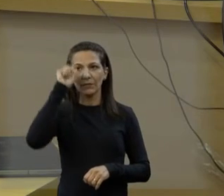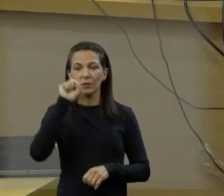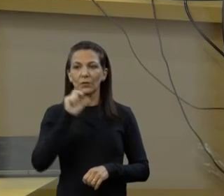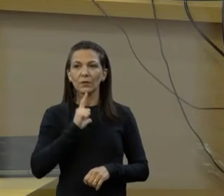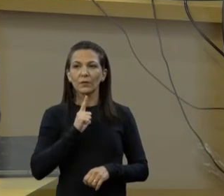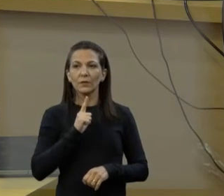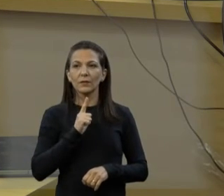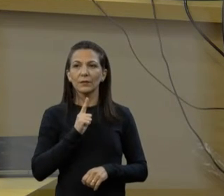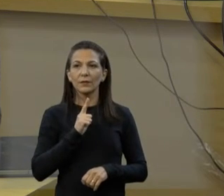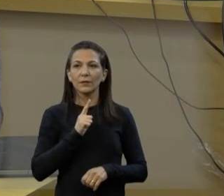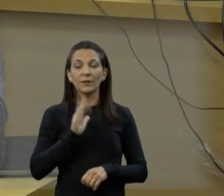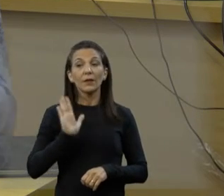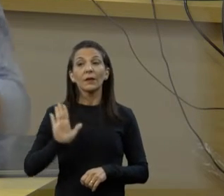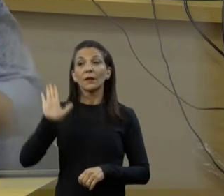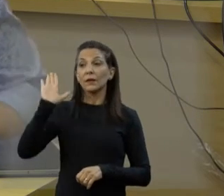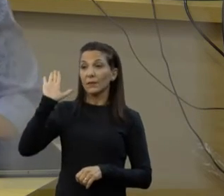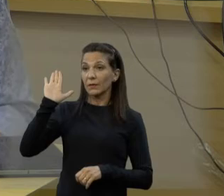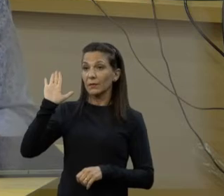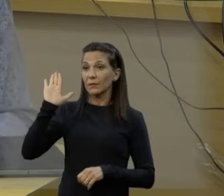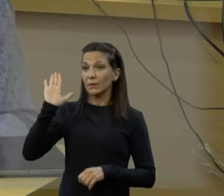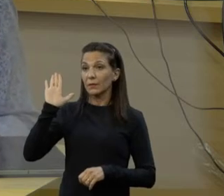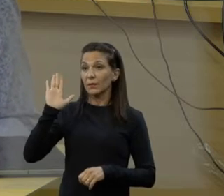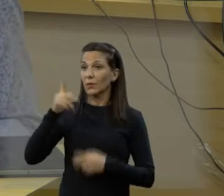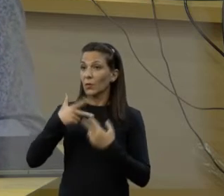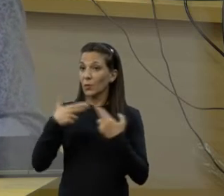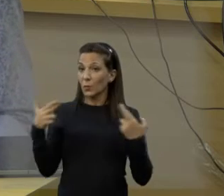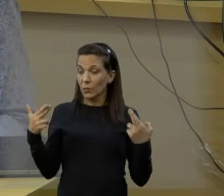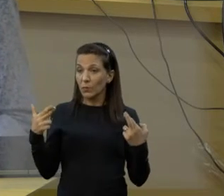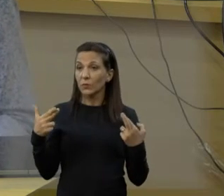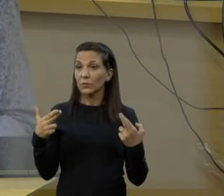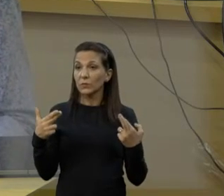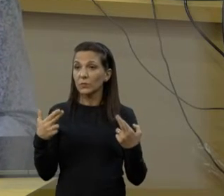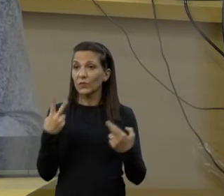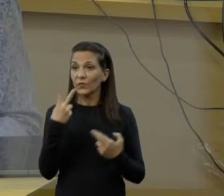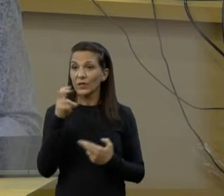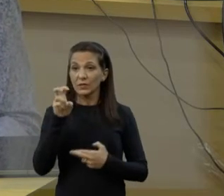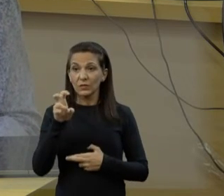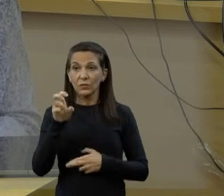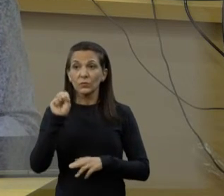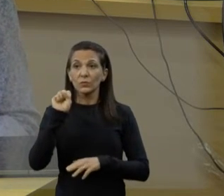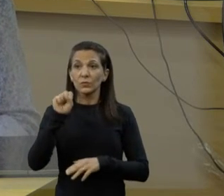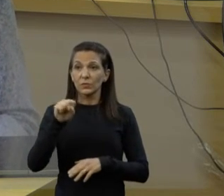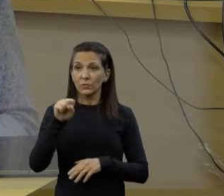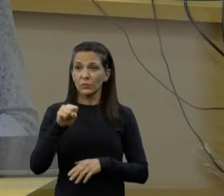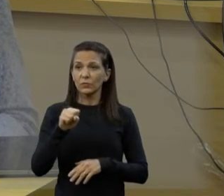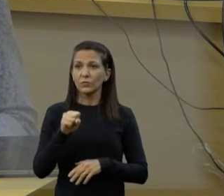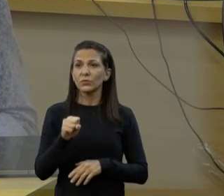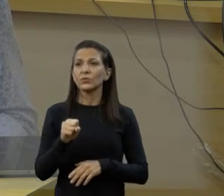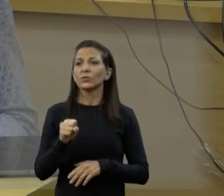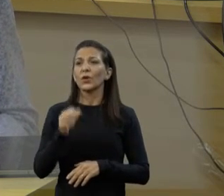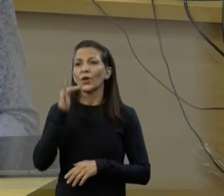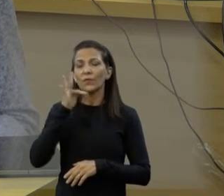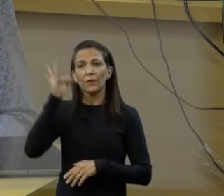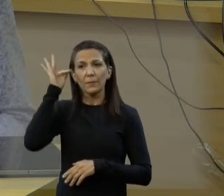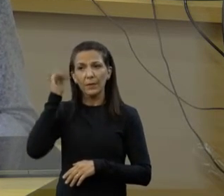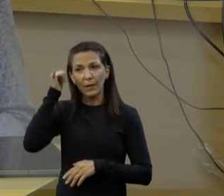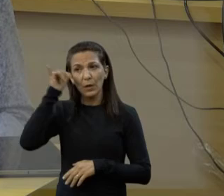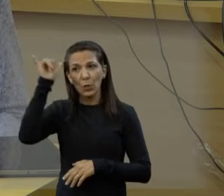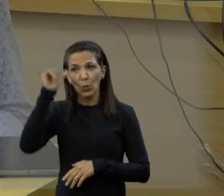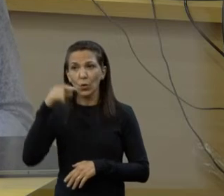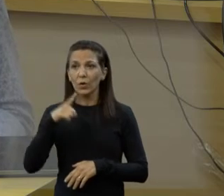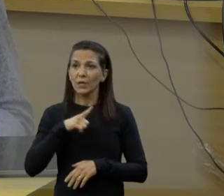o som Muito obrigado pela parte mas que algumas coisinhas quando eu tinha só 25 segundos Fabi boi uma das principais